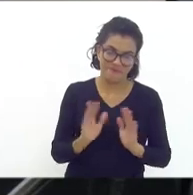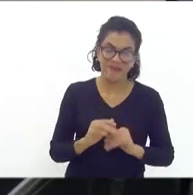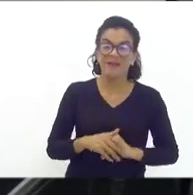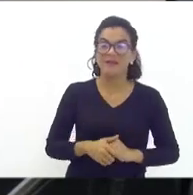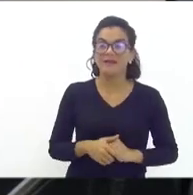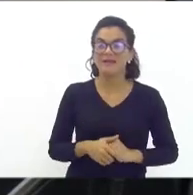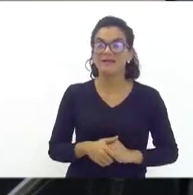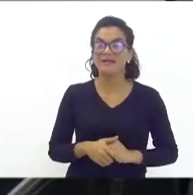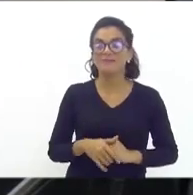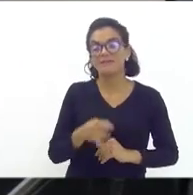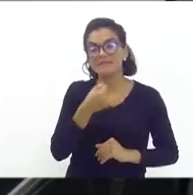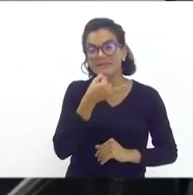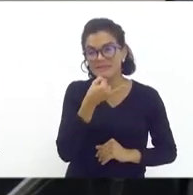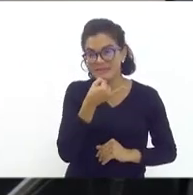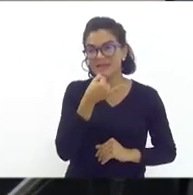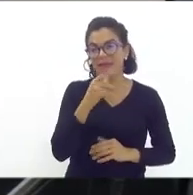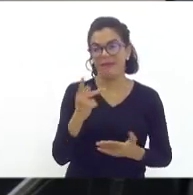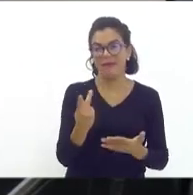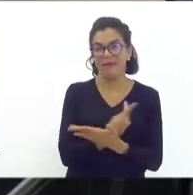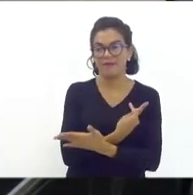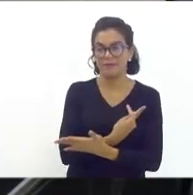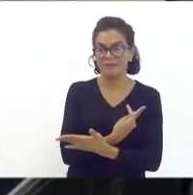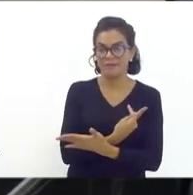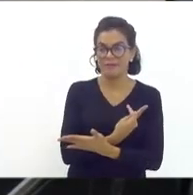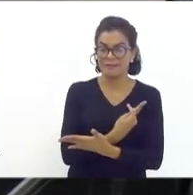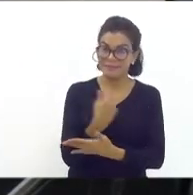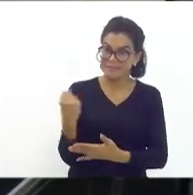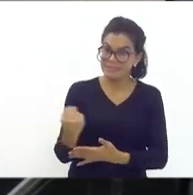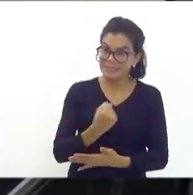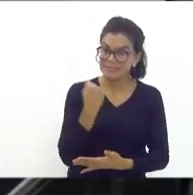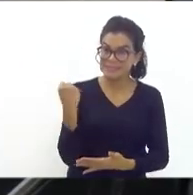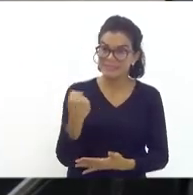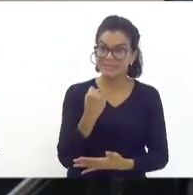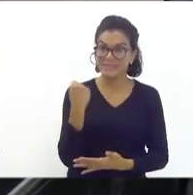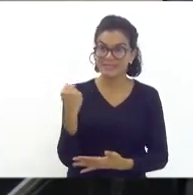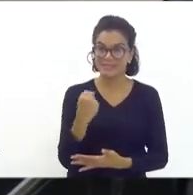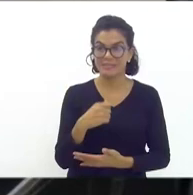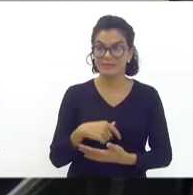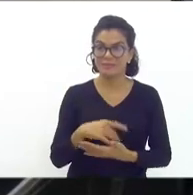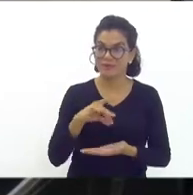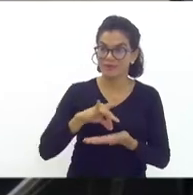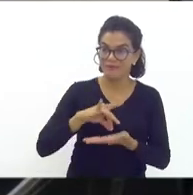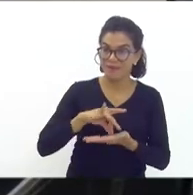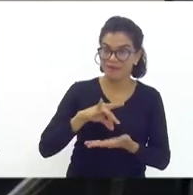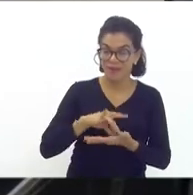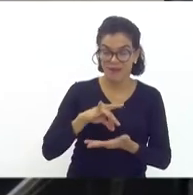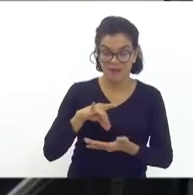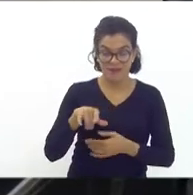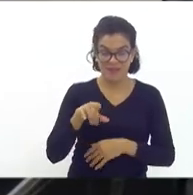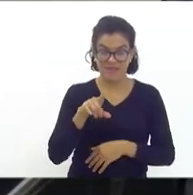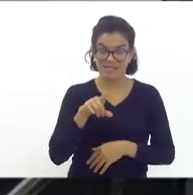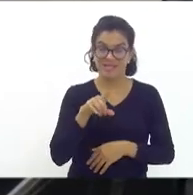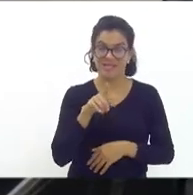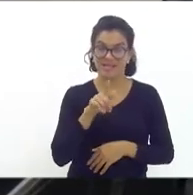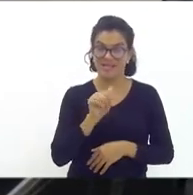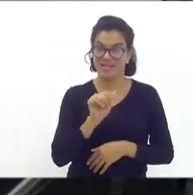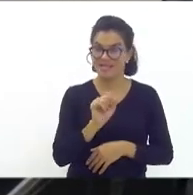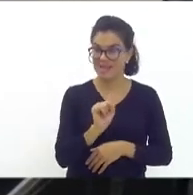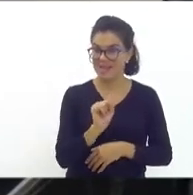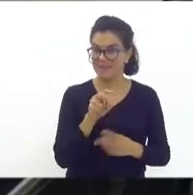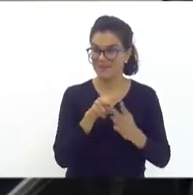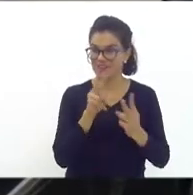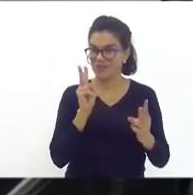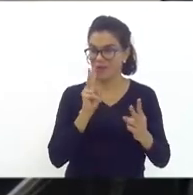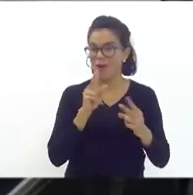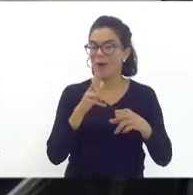mas infelizmente isso é um erro gravíssimo porque na verdade esse gás virtual eu não entendo que isso